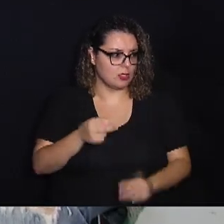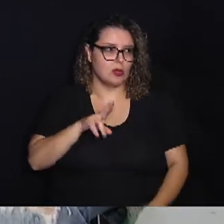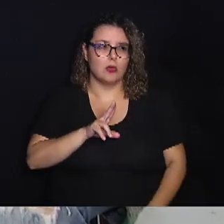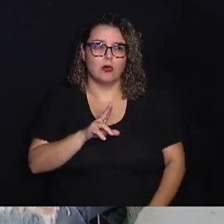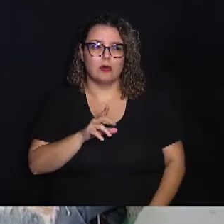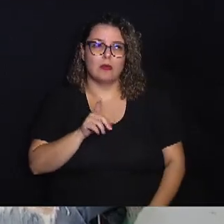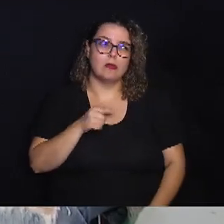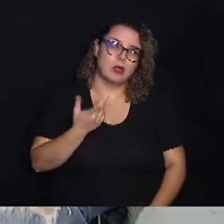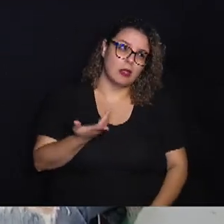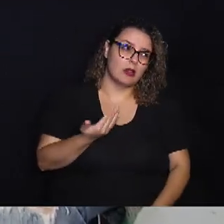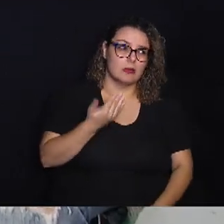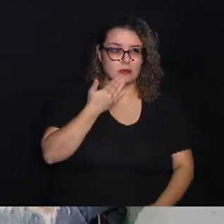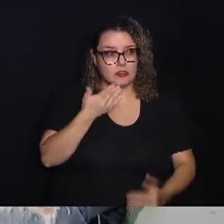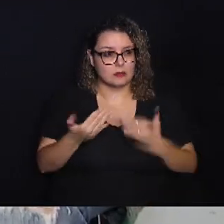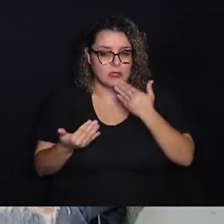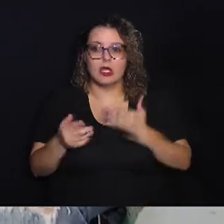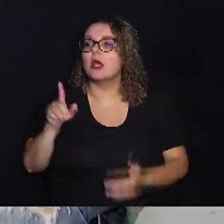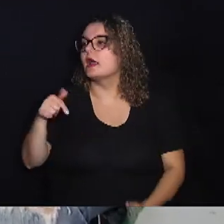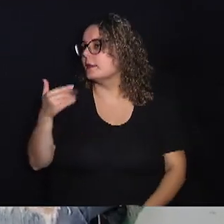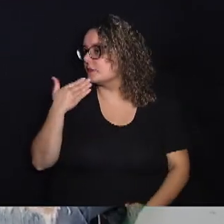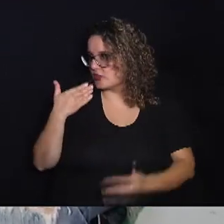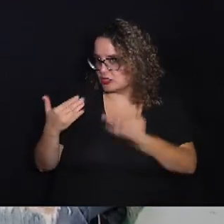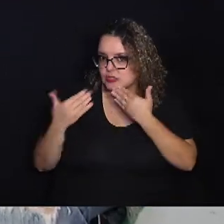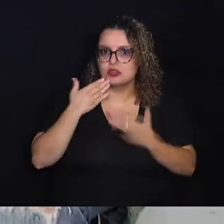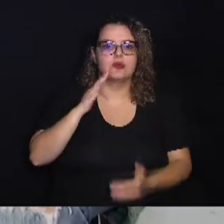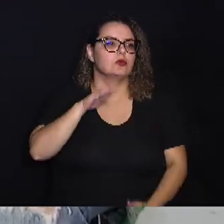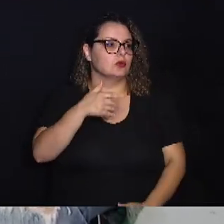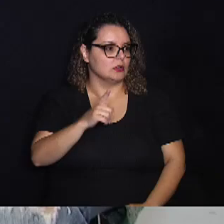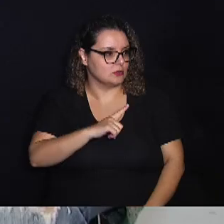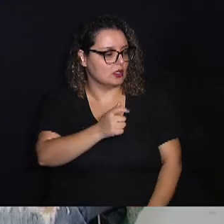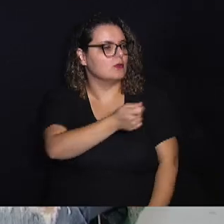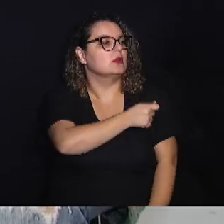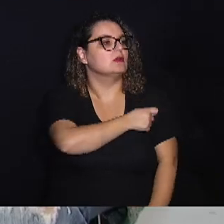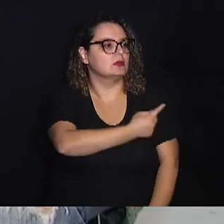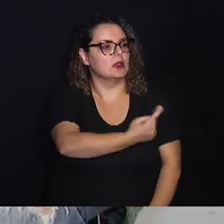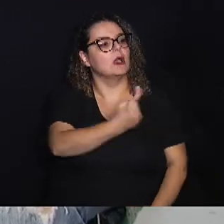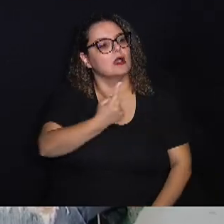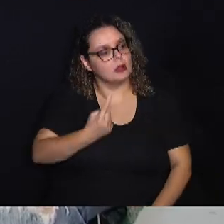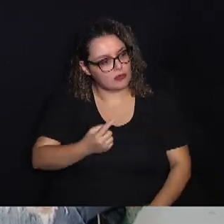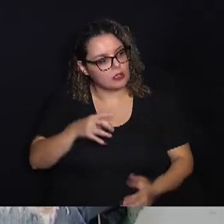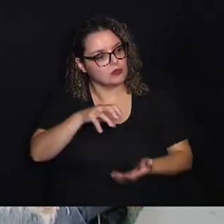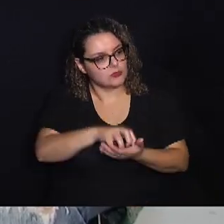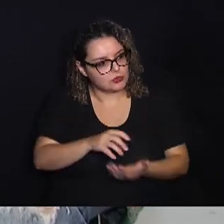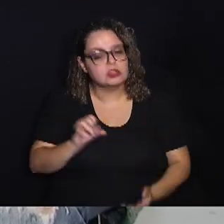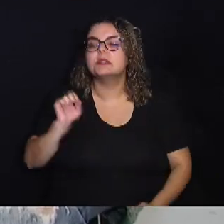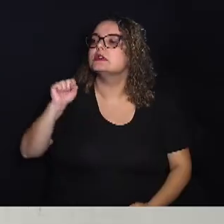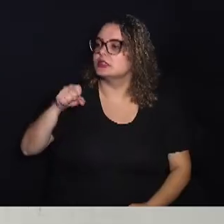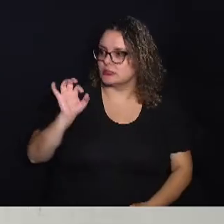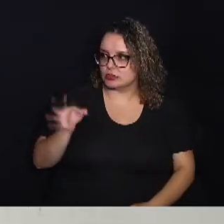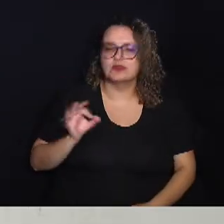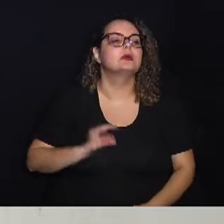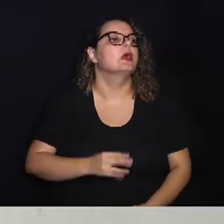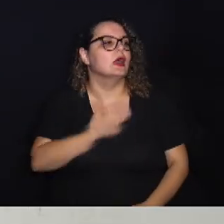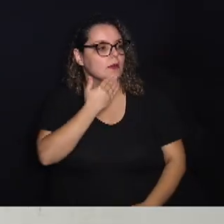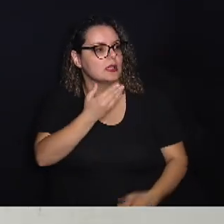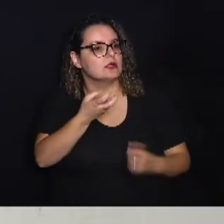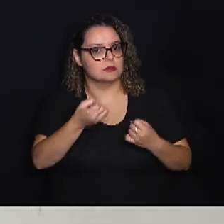questão de demanda? Isso é questão de demanda. Quando tem um aluno, eles vêm até vocês e pedem alguma orientação?